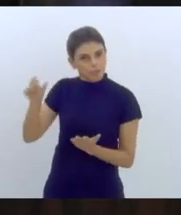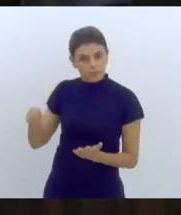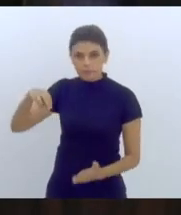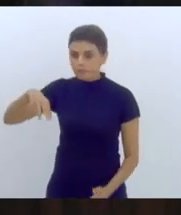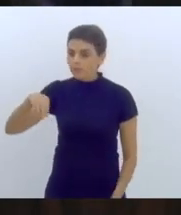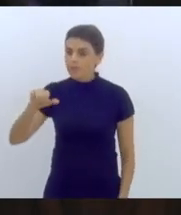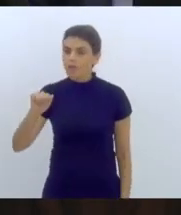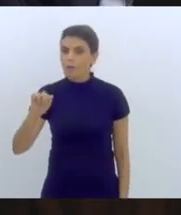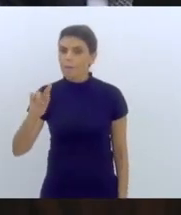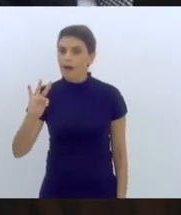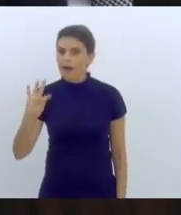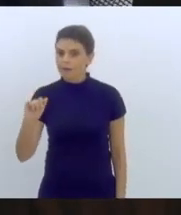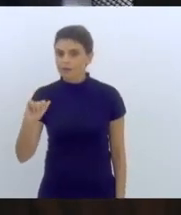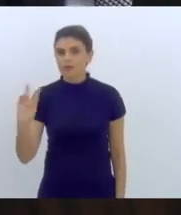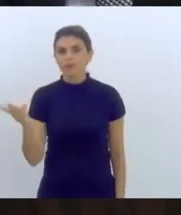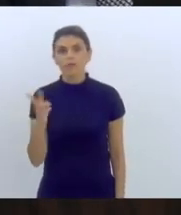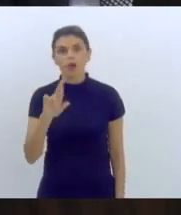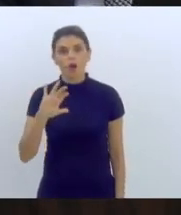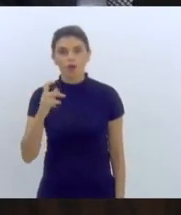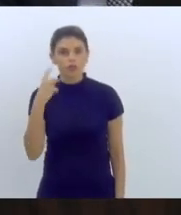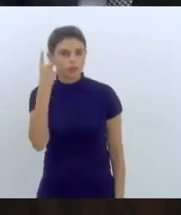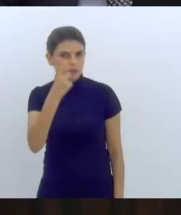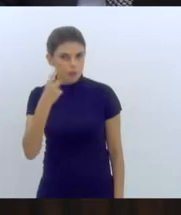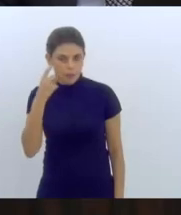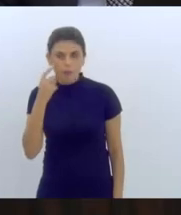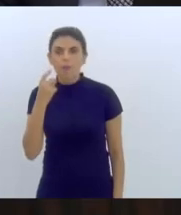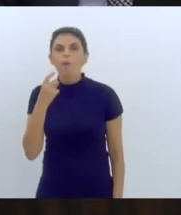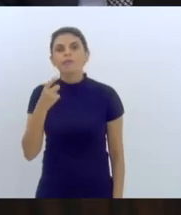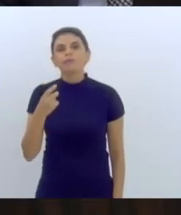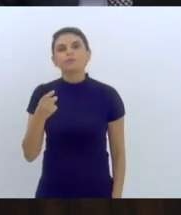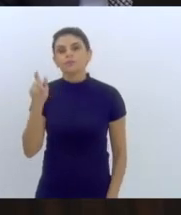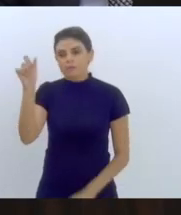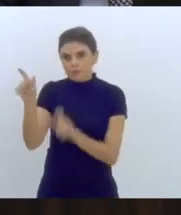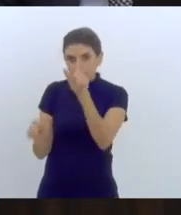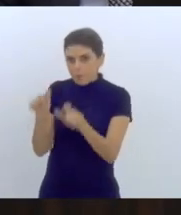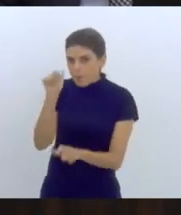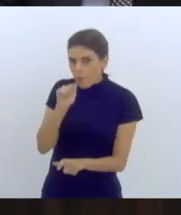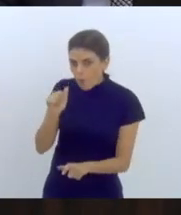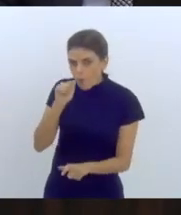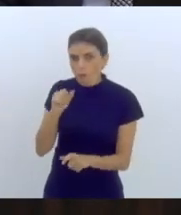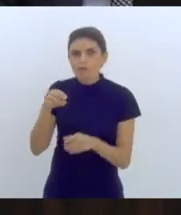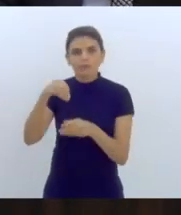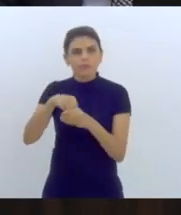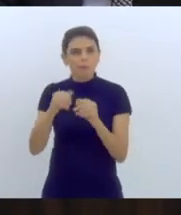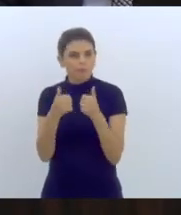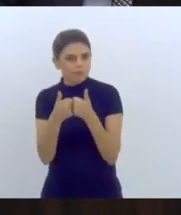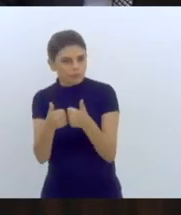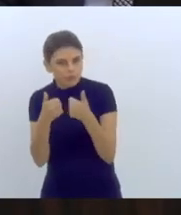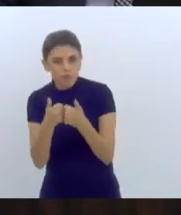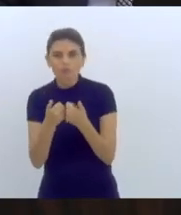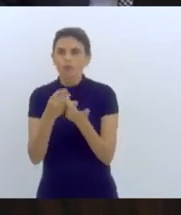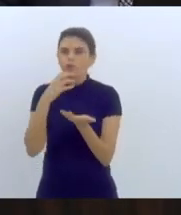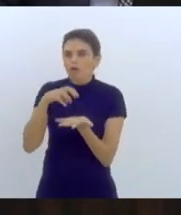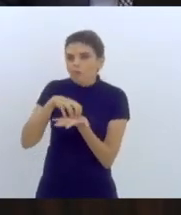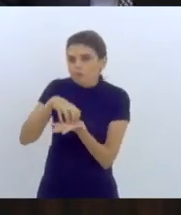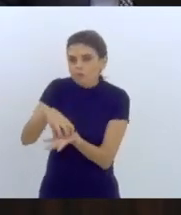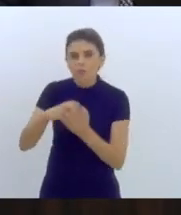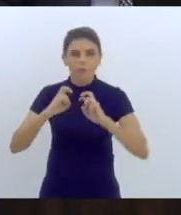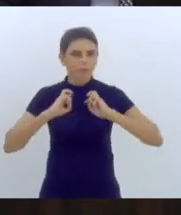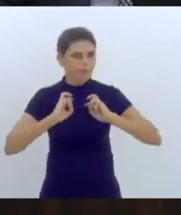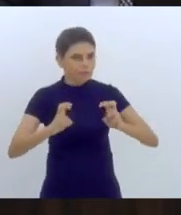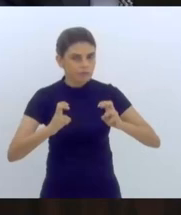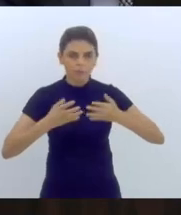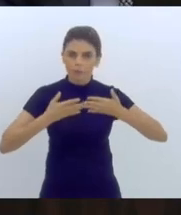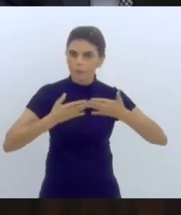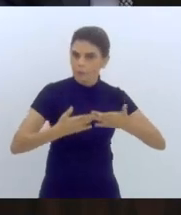que cria programa de prevenção à violência contra a mulher nos transportes remunerados, privados, individuais e passageiros, no âmbito